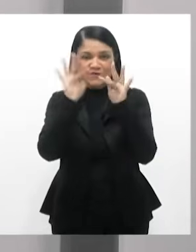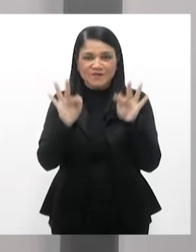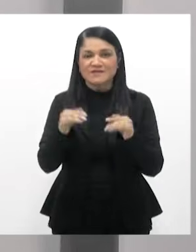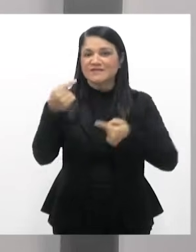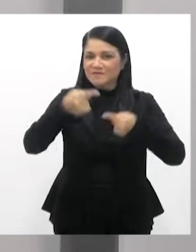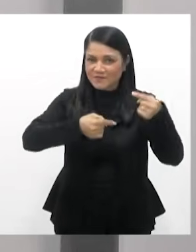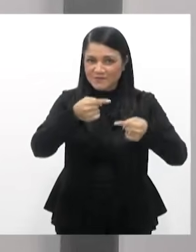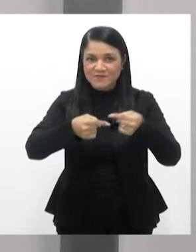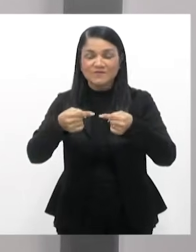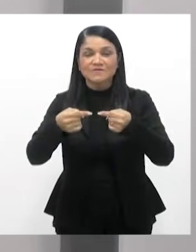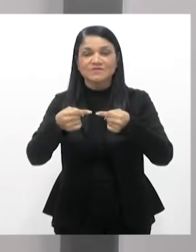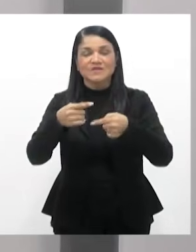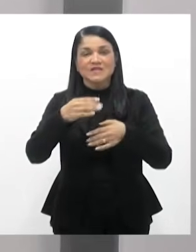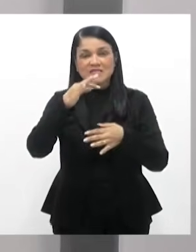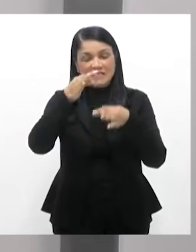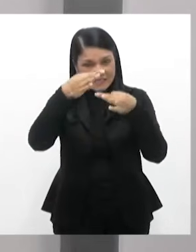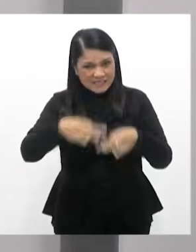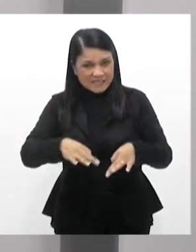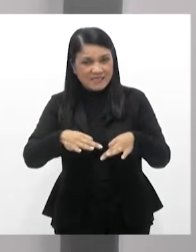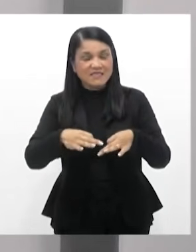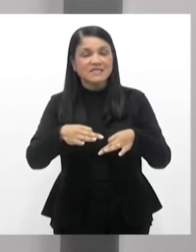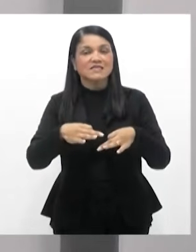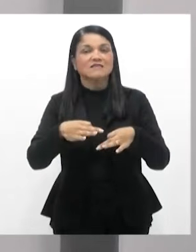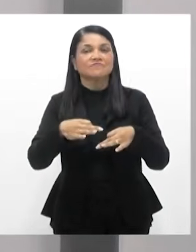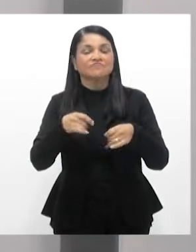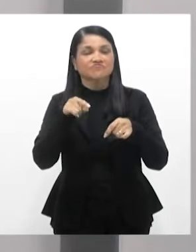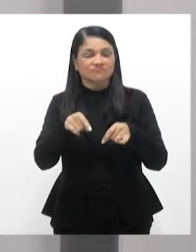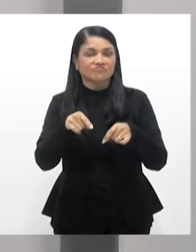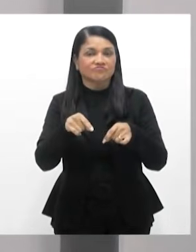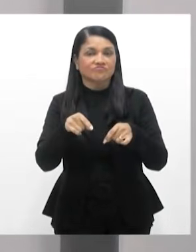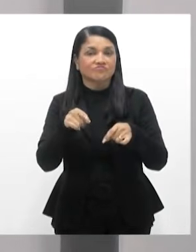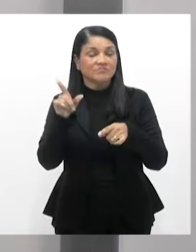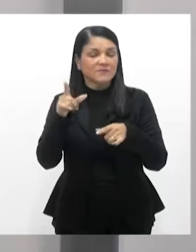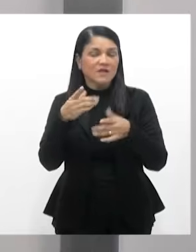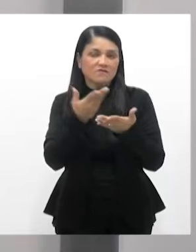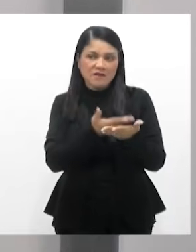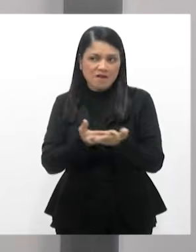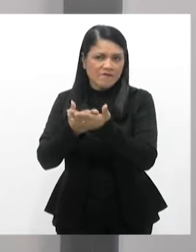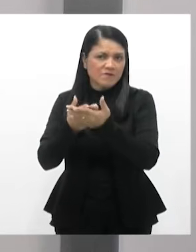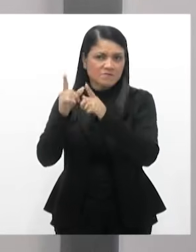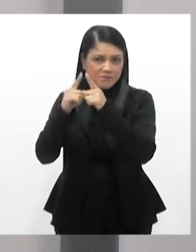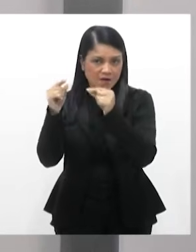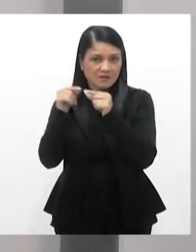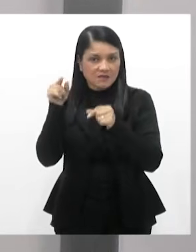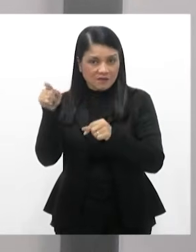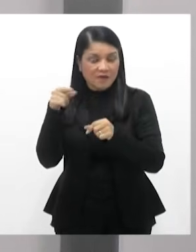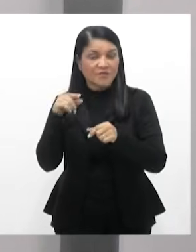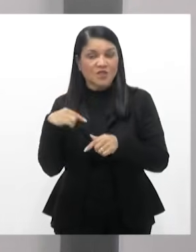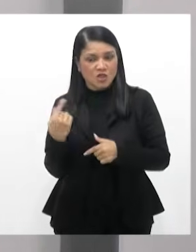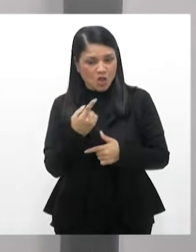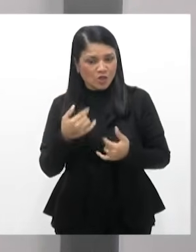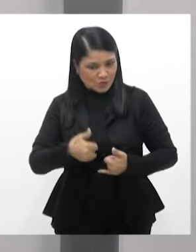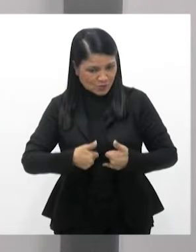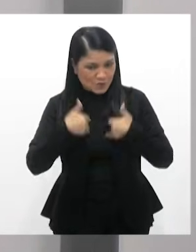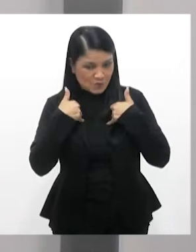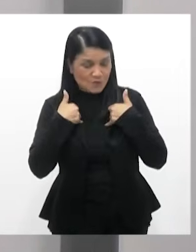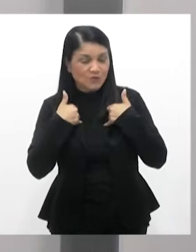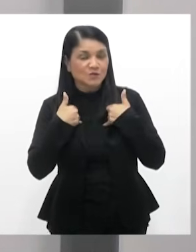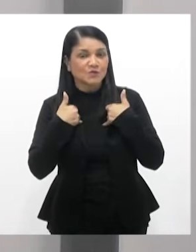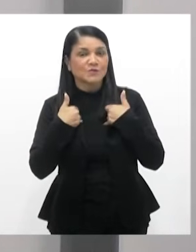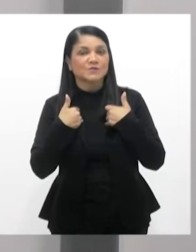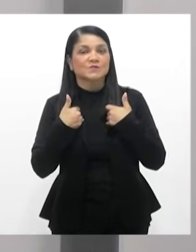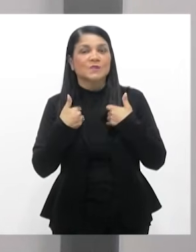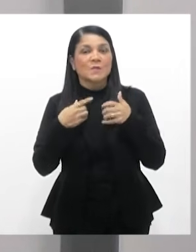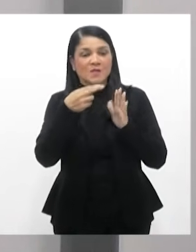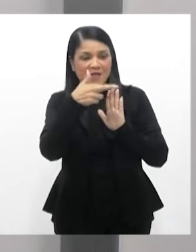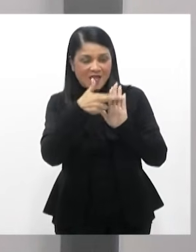debate, porque tenho convicção que vai ser isso levado e submetido a Brasília. E fico orgulhoso que as nossas teses serão objeto, pela